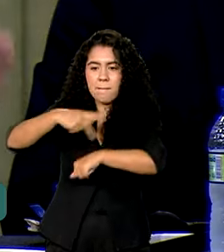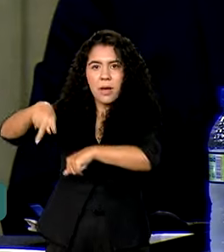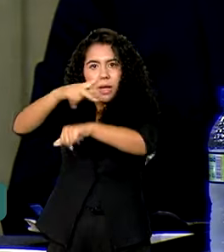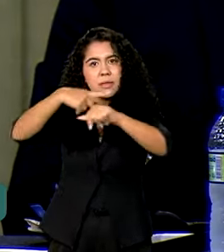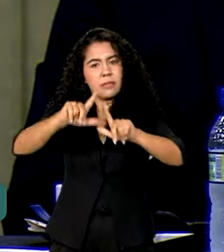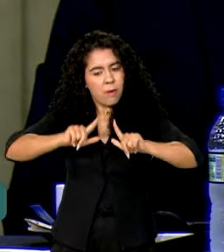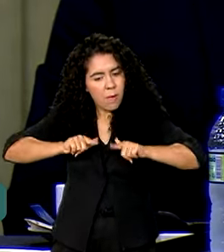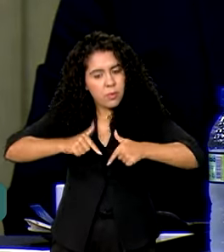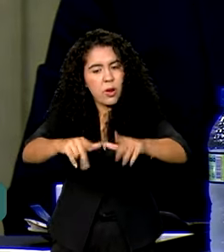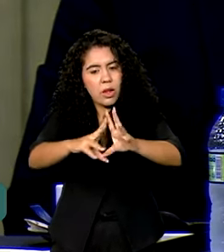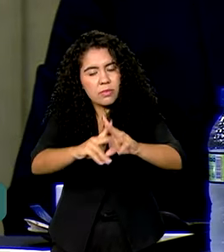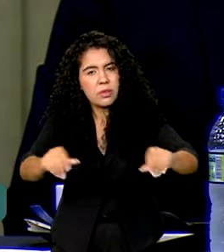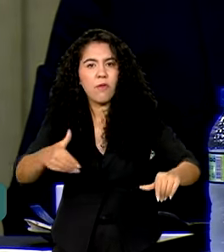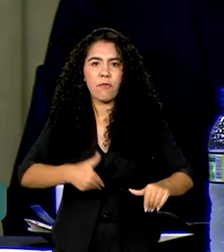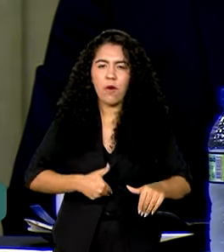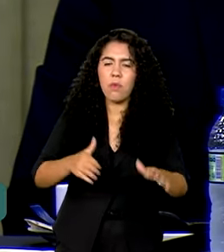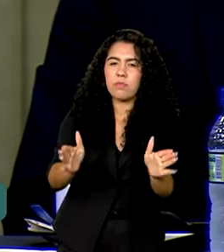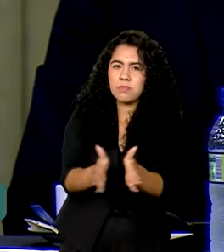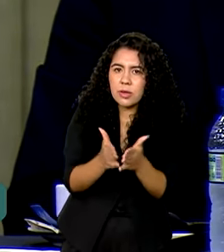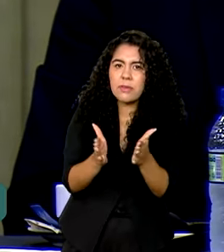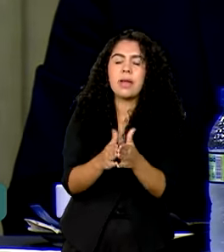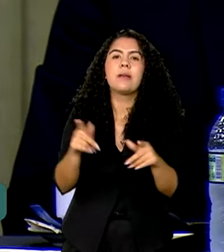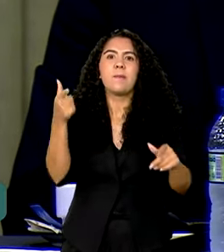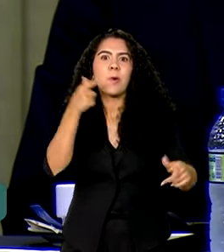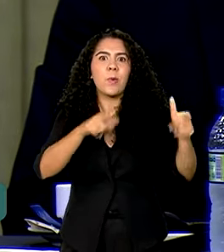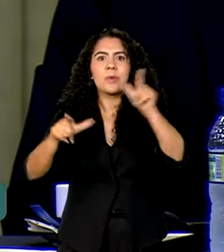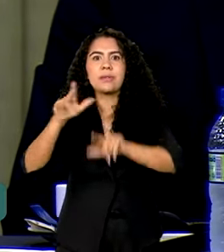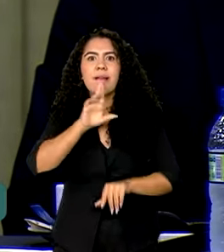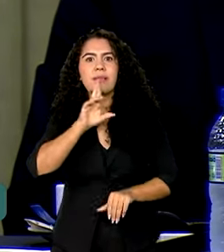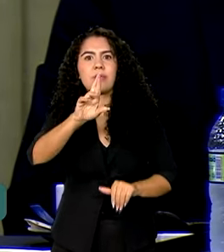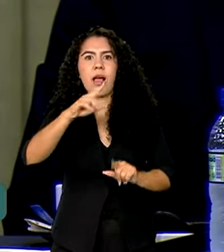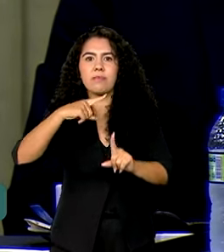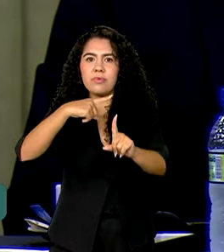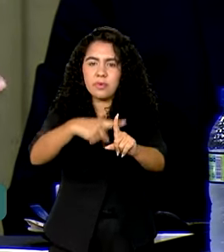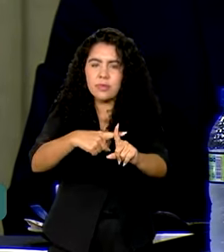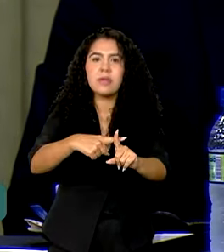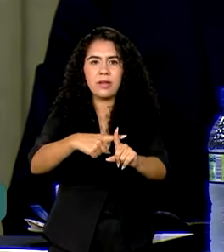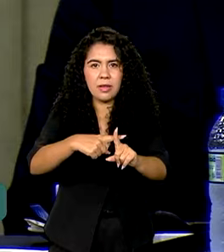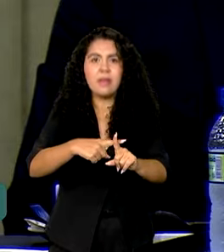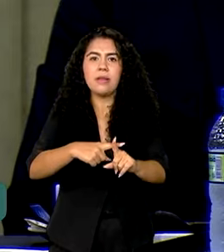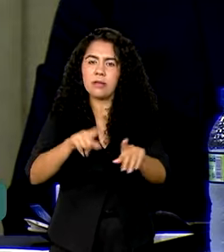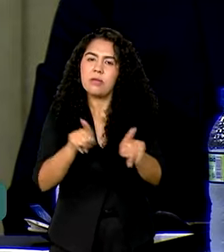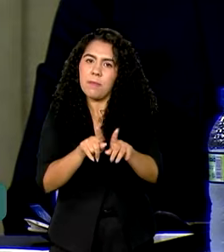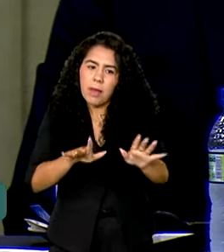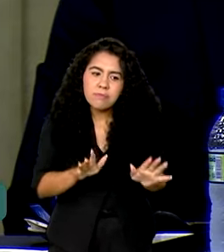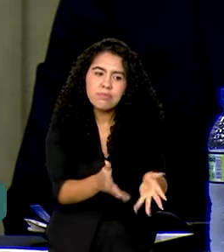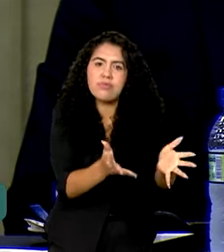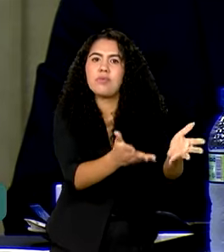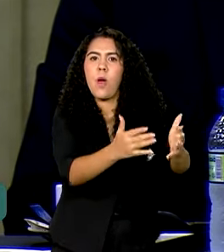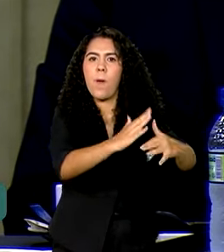a Pobreza, alcançar também bons resultados em favor dos pequenos